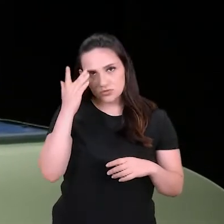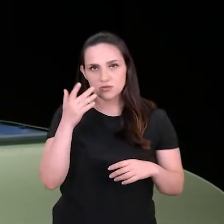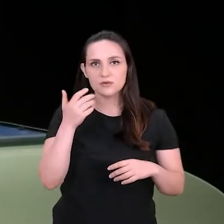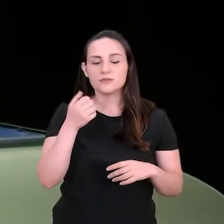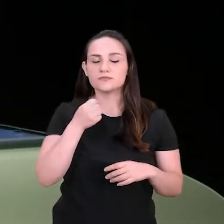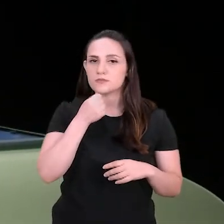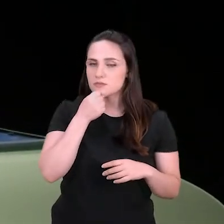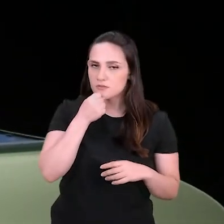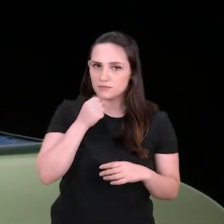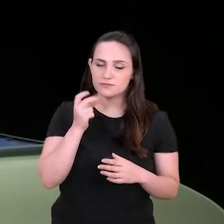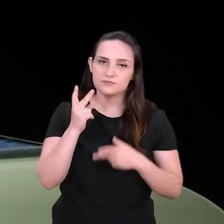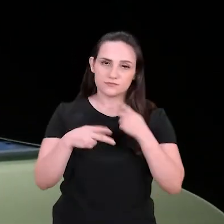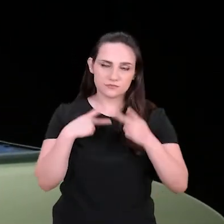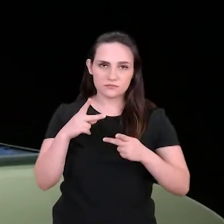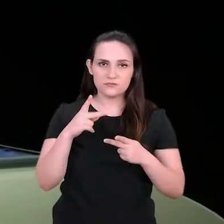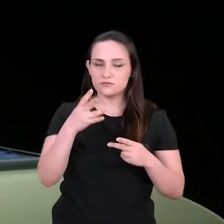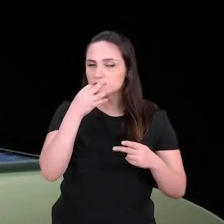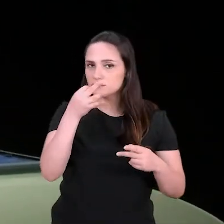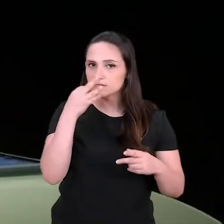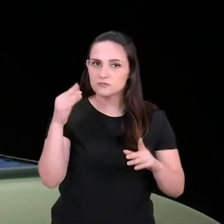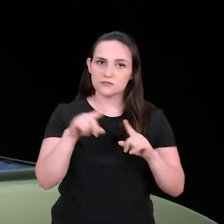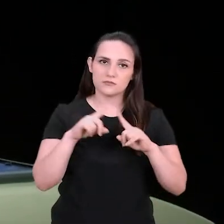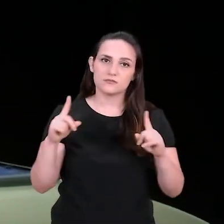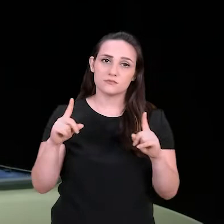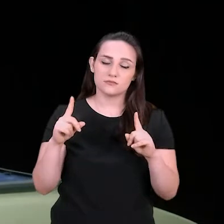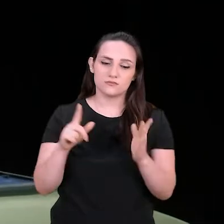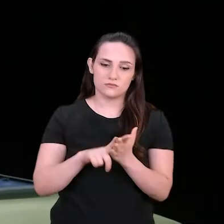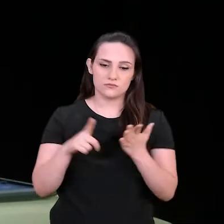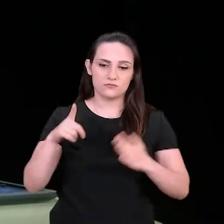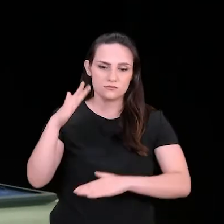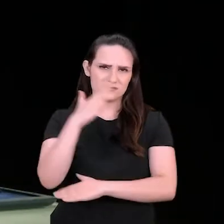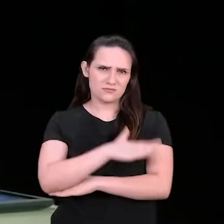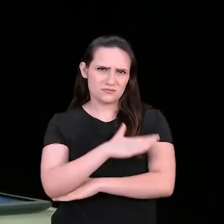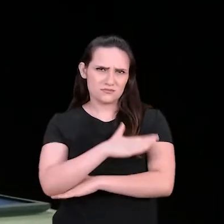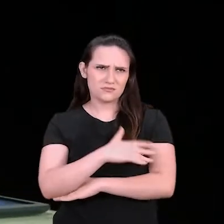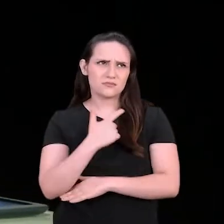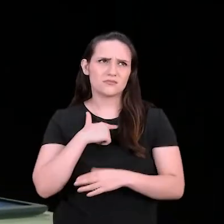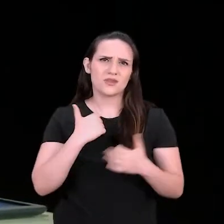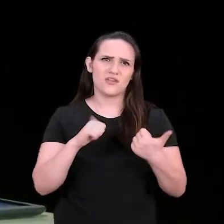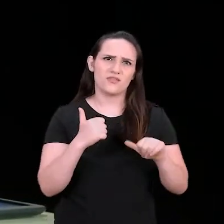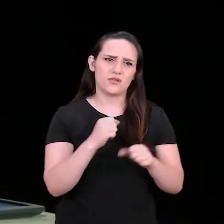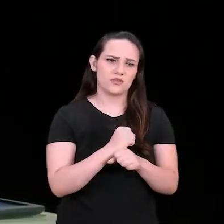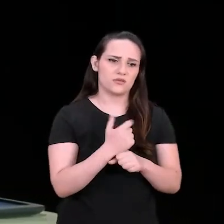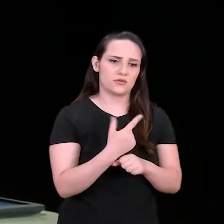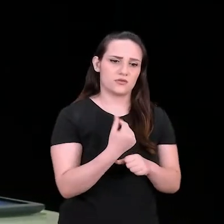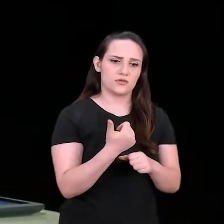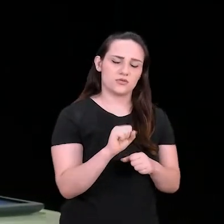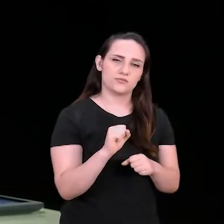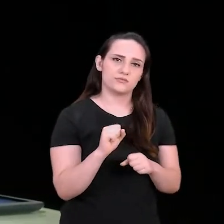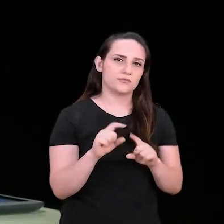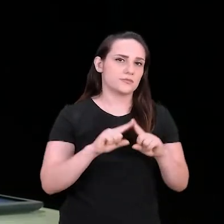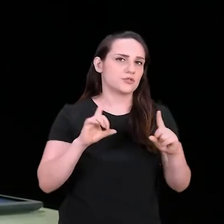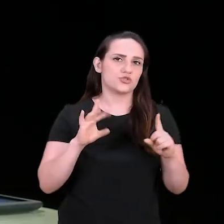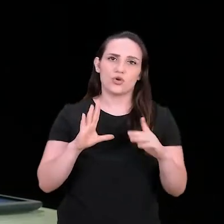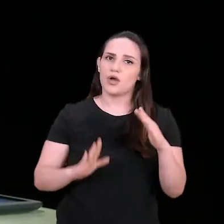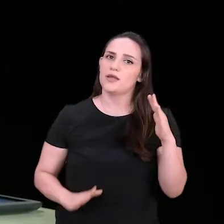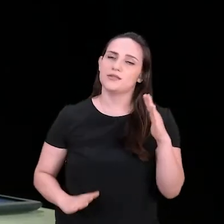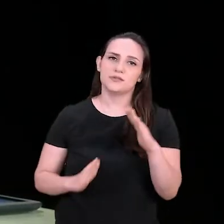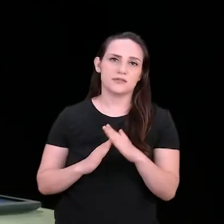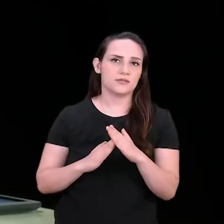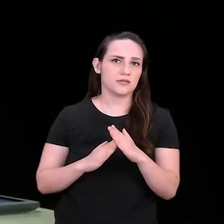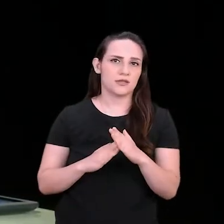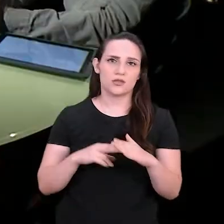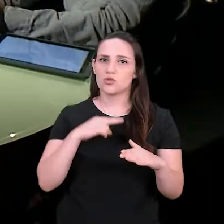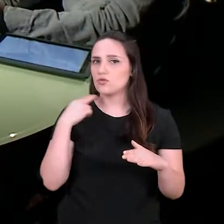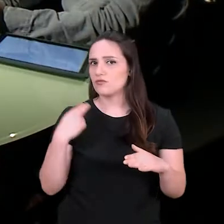continuam transmitindo, né. O Jornal da Tarde, eu analisei em 2018, ele foi até novembro, dezembro